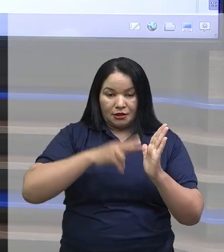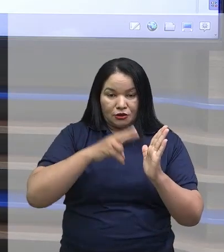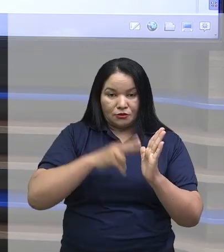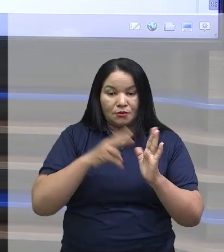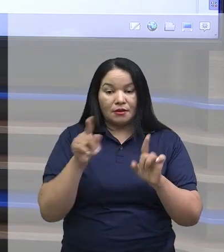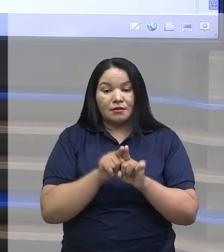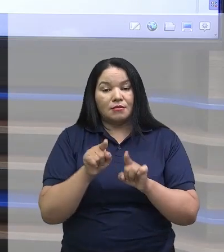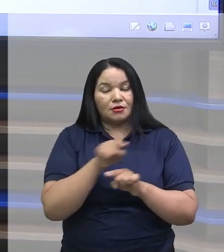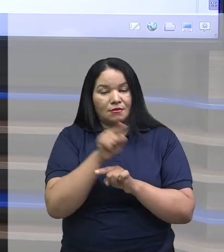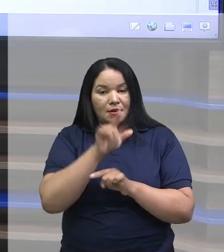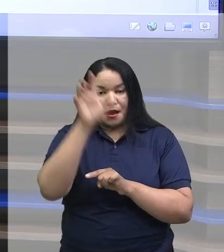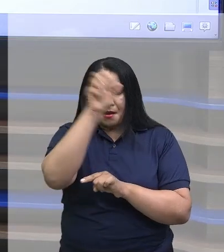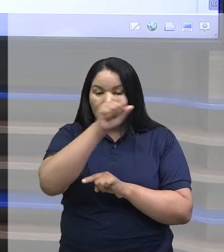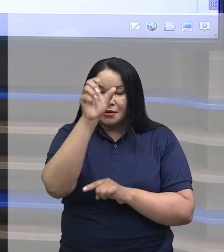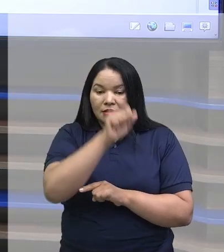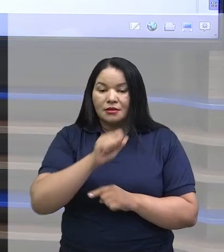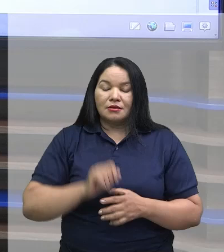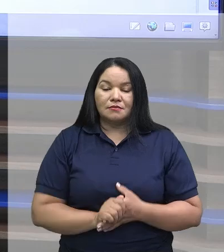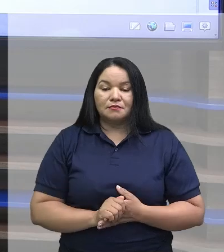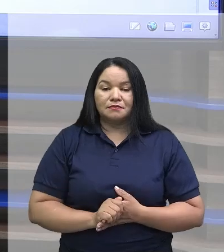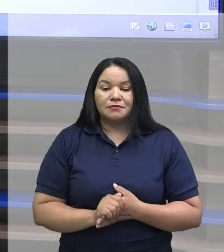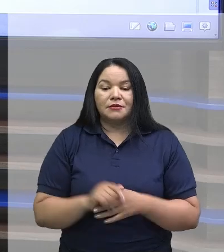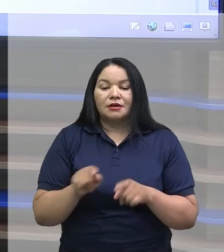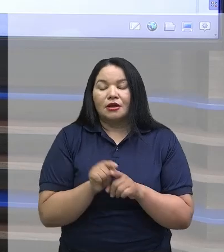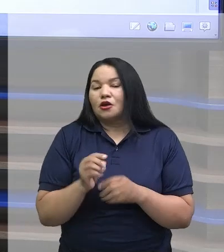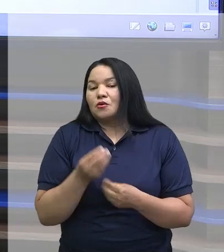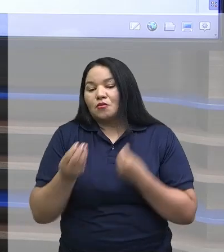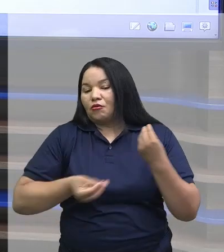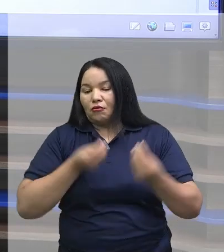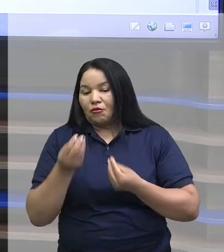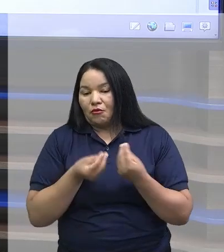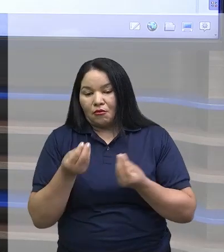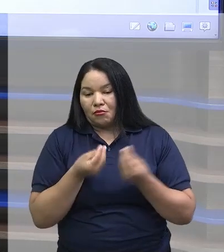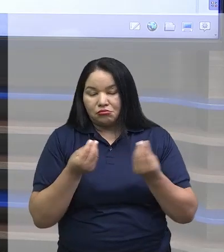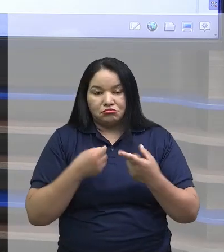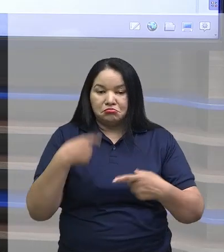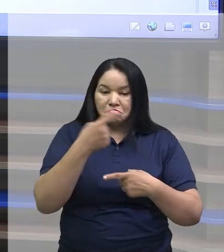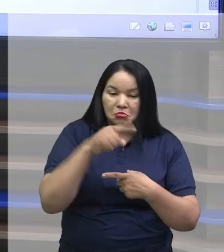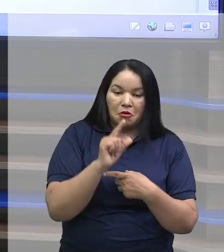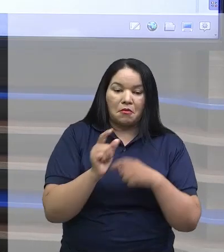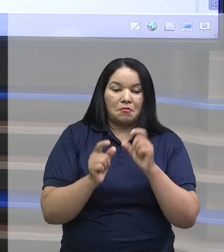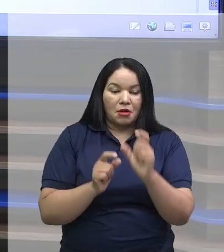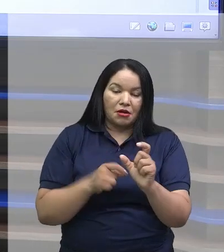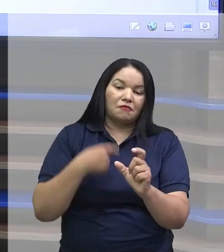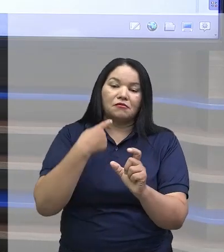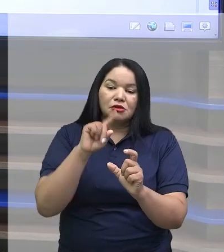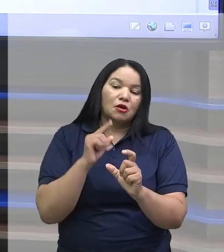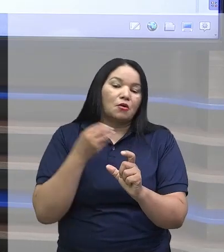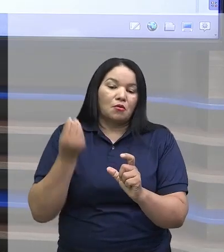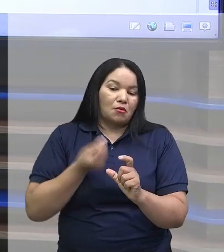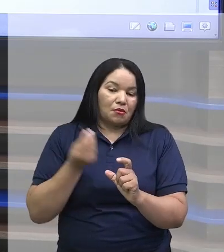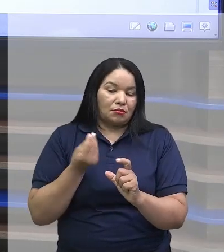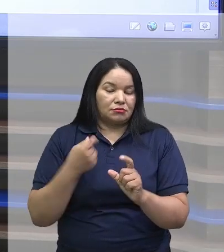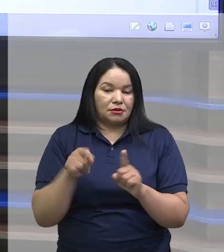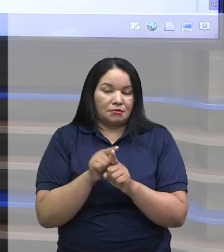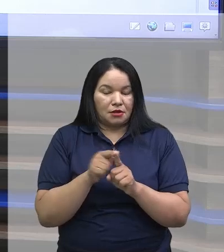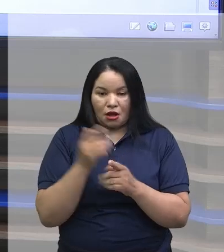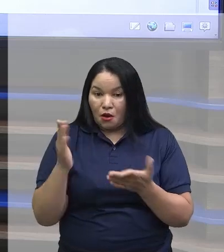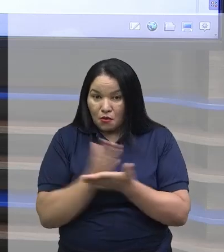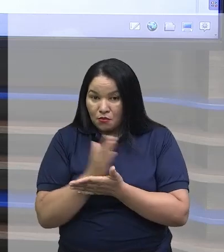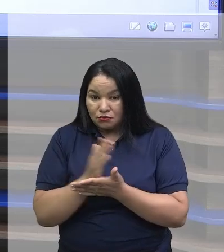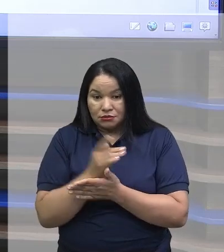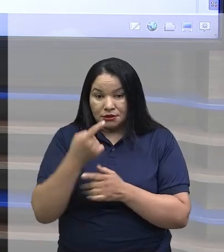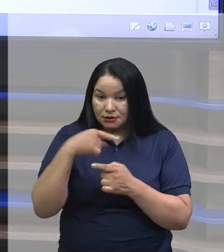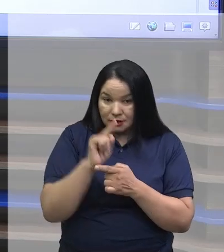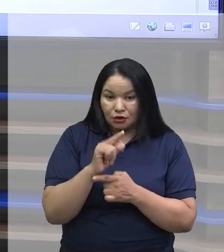gente vai aprendendo, né, de que modo a gente acentua as palavras, né? E aquelas que não têm